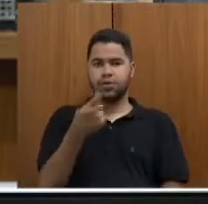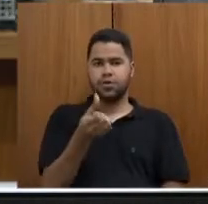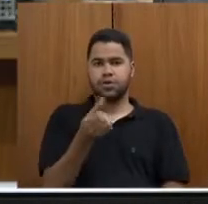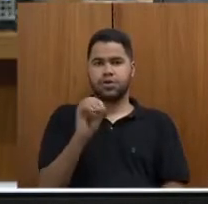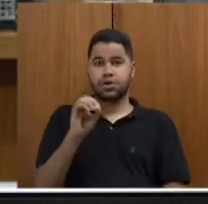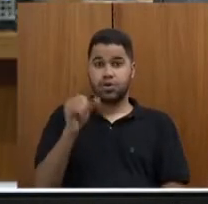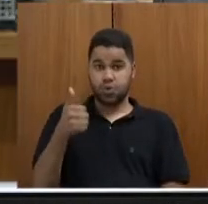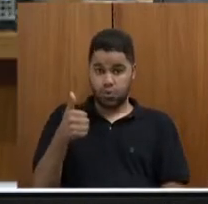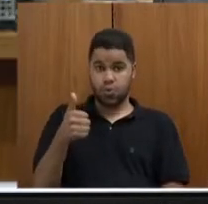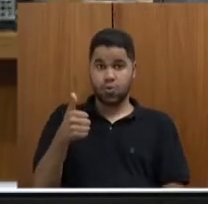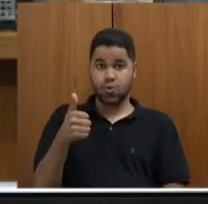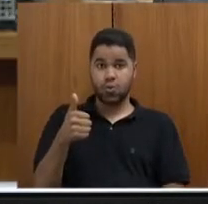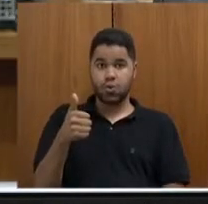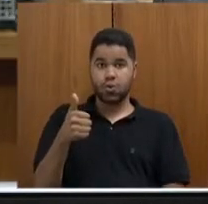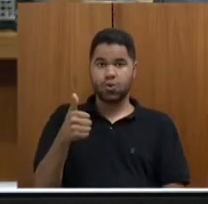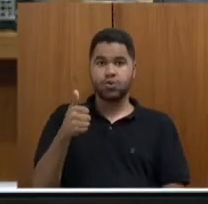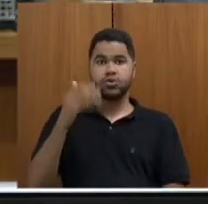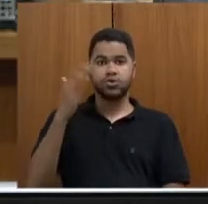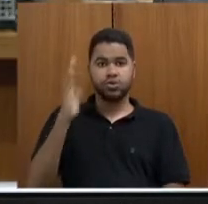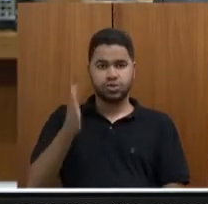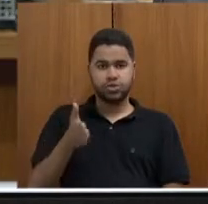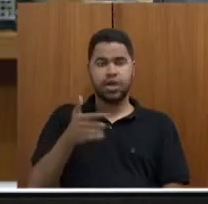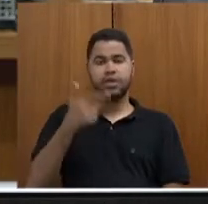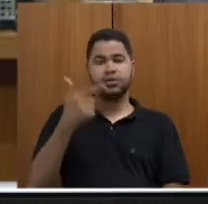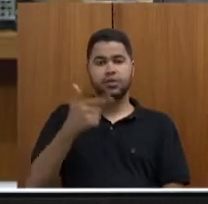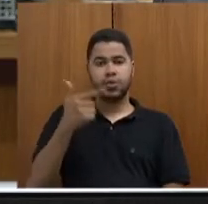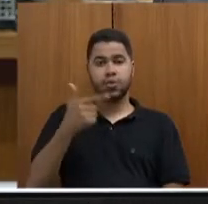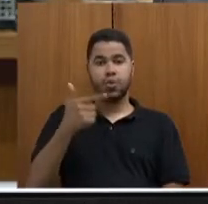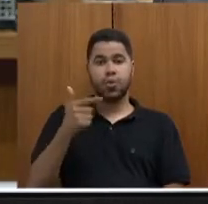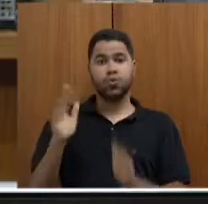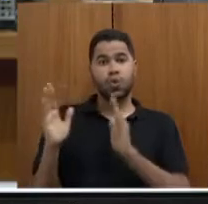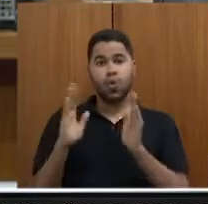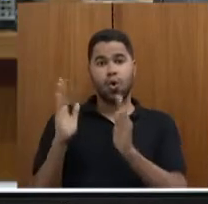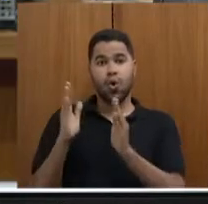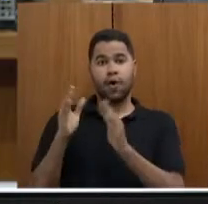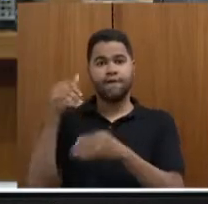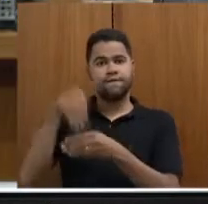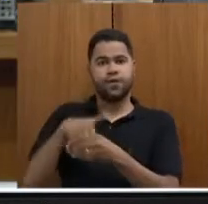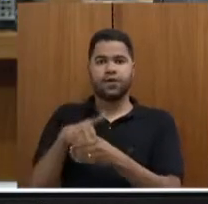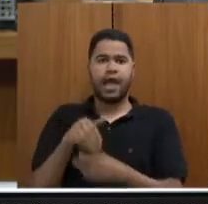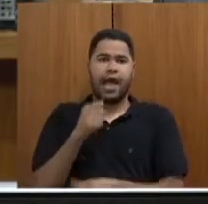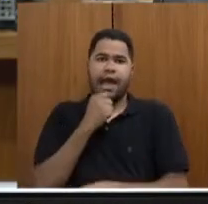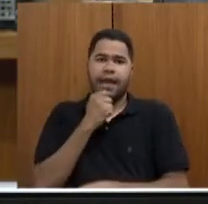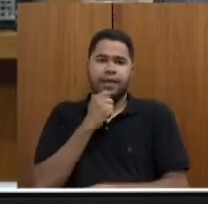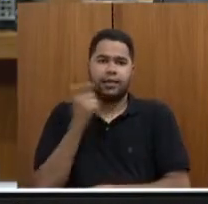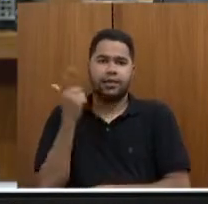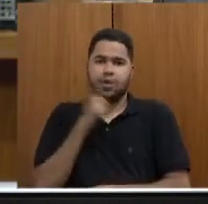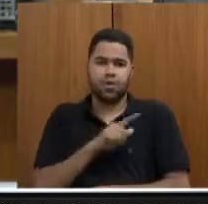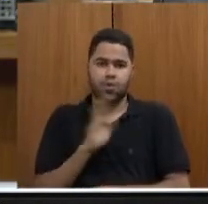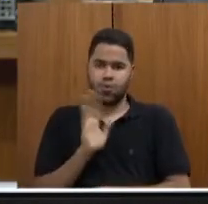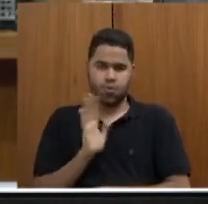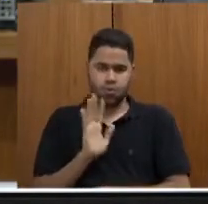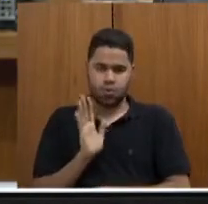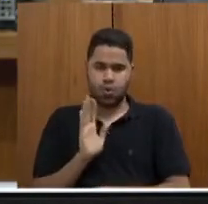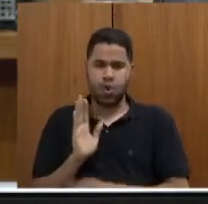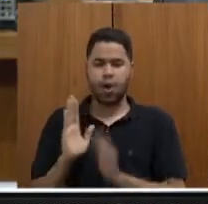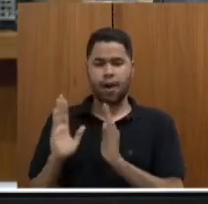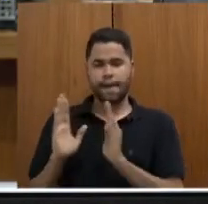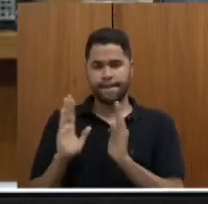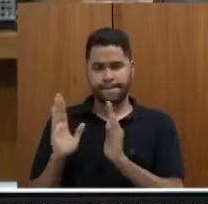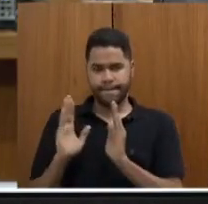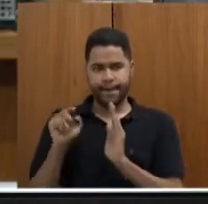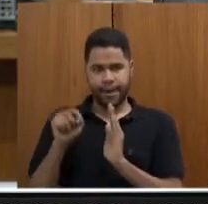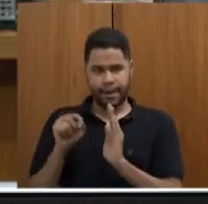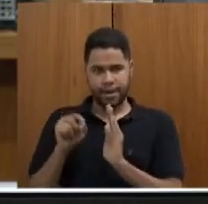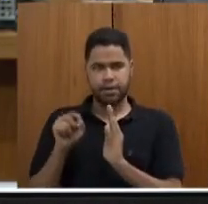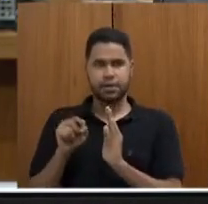3.601, que está já em segundo turno para ser votada. Infelizmente, nós não conseguimos colocar ela para ser votada agora,